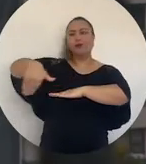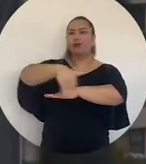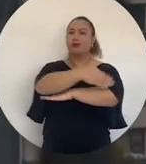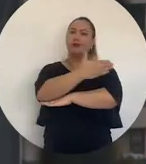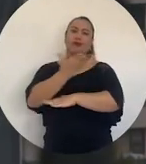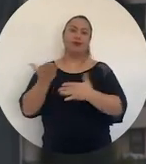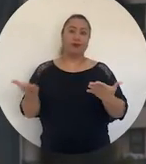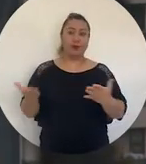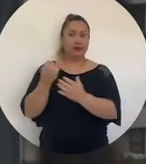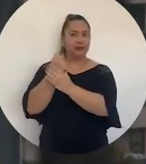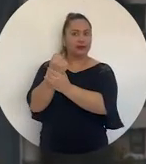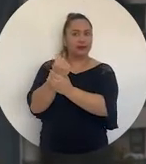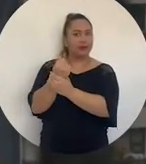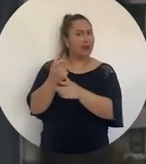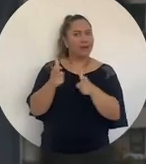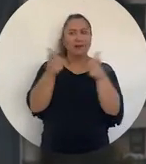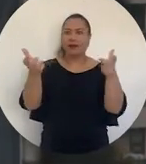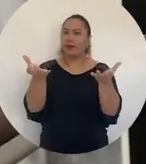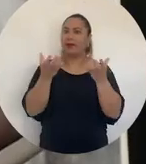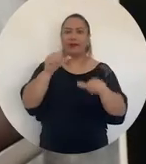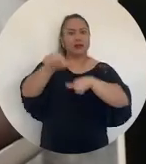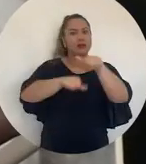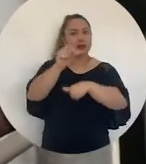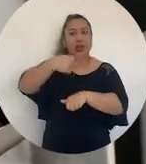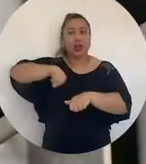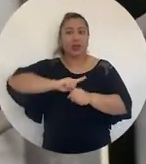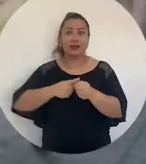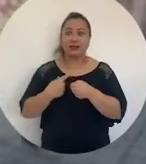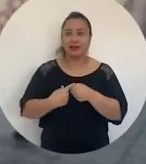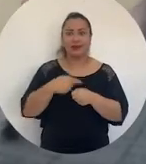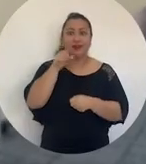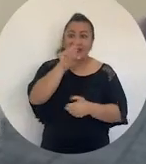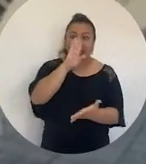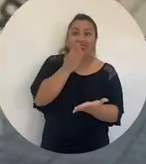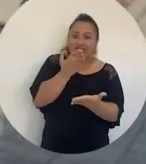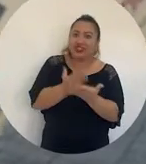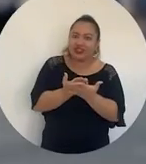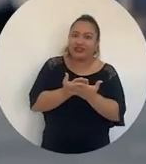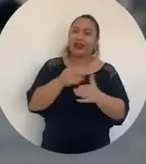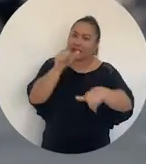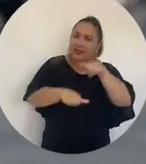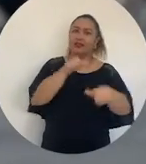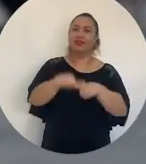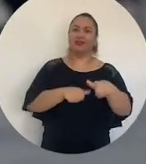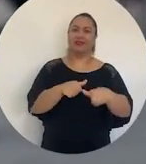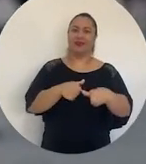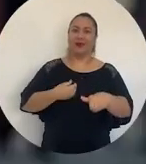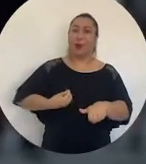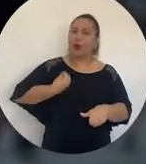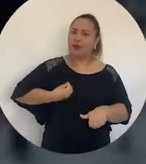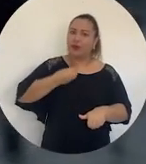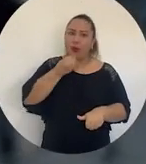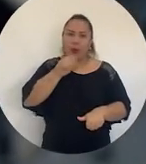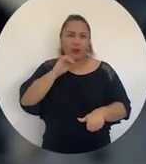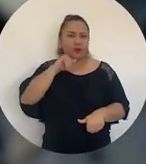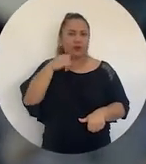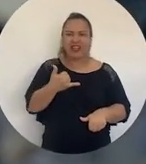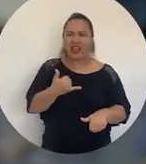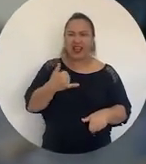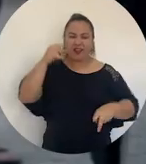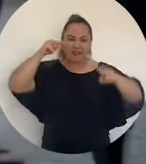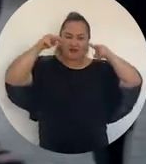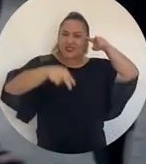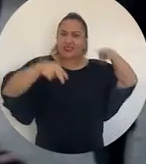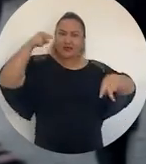a tranquilidade para caminhar pelas ruas. A maioria quer transformar a nossa cidade. Você acredita na